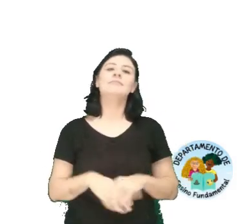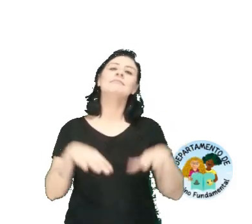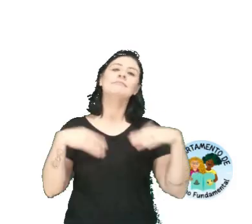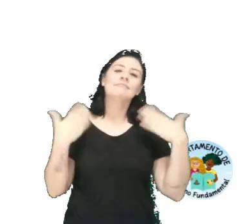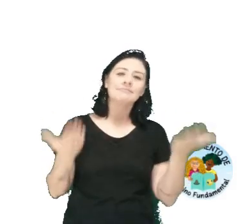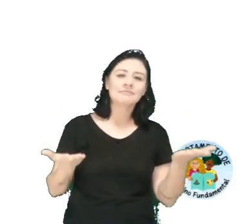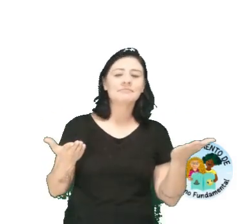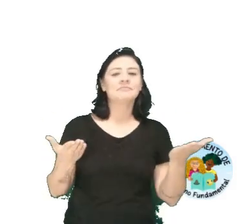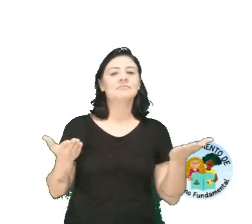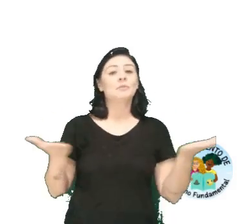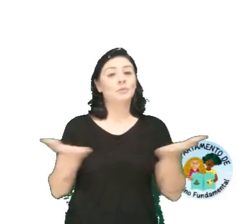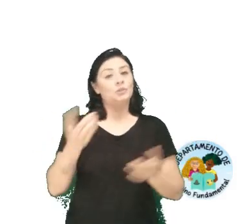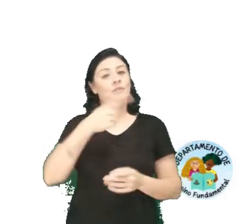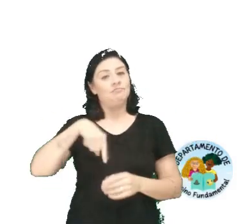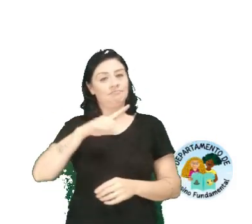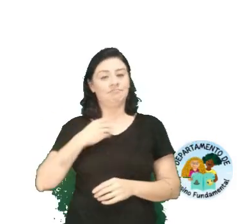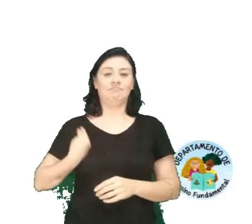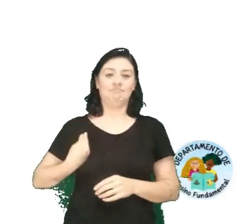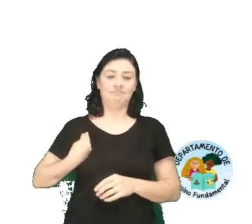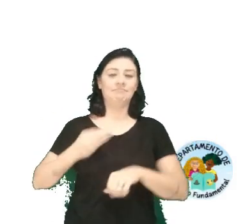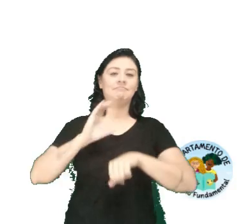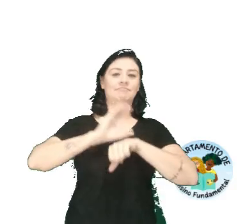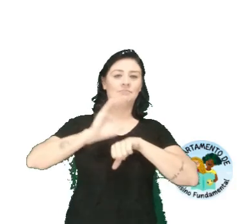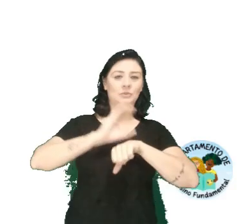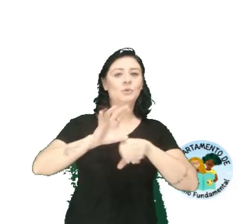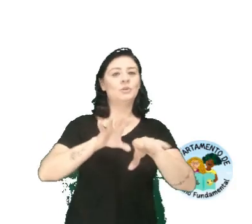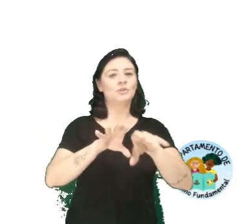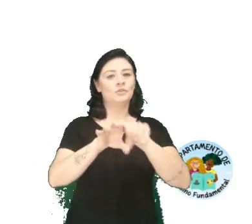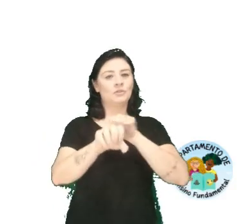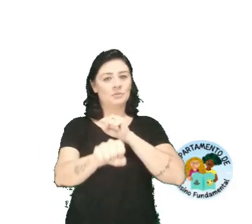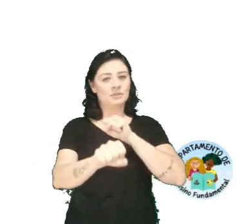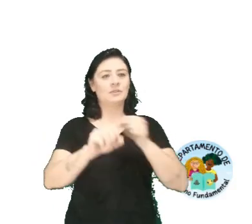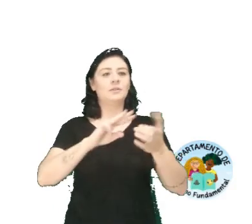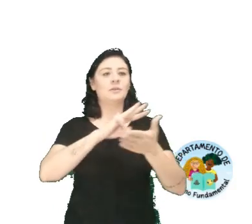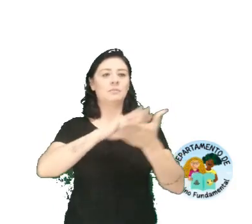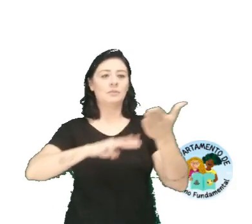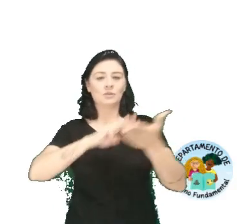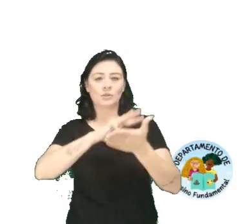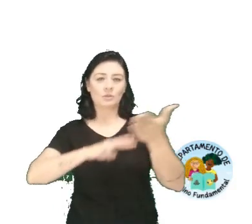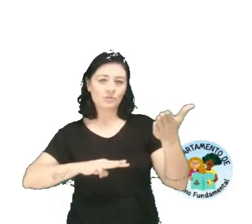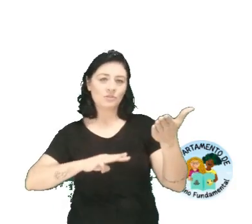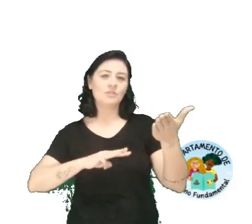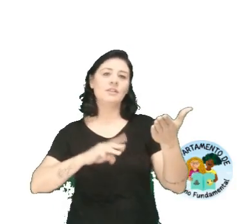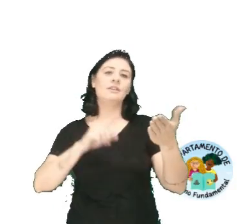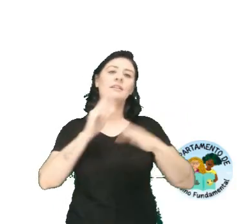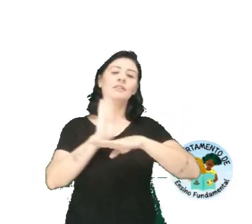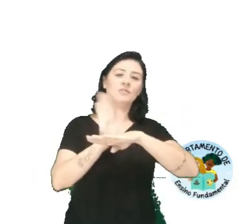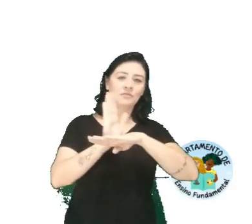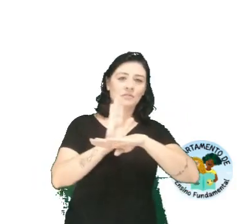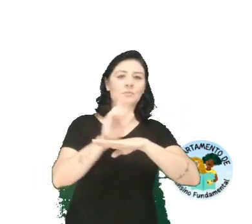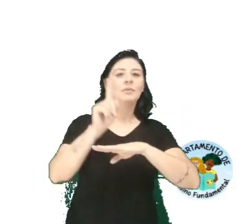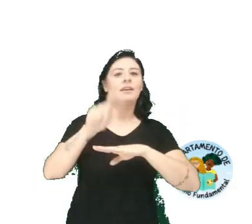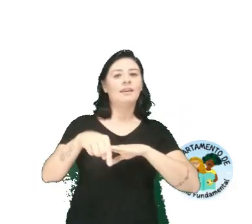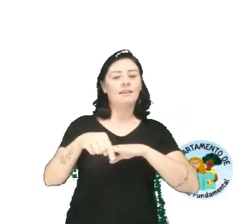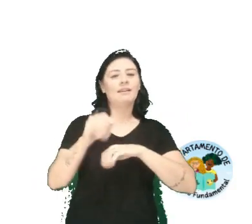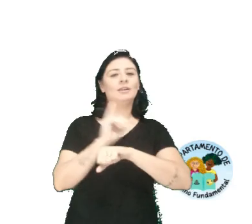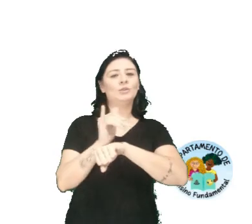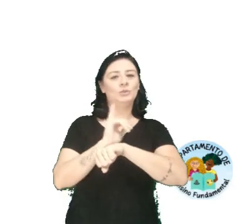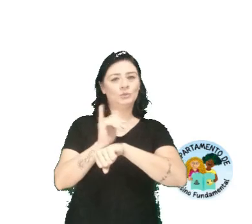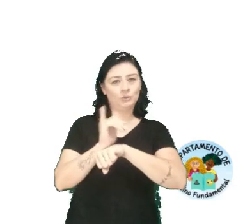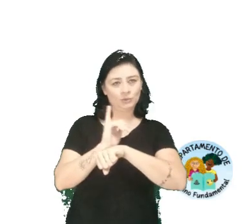Então, né, nós estamos aqui fazendo essa formação, a metodologia, a publicação desse vídeo pelo YouTube, pela